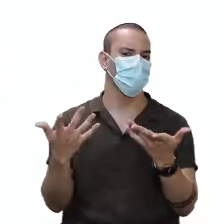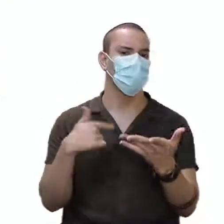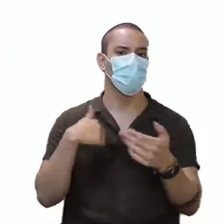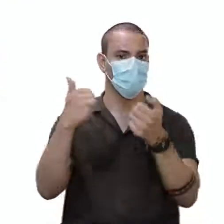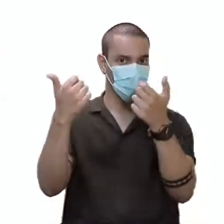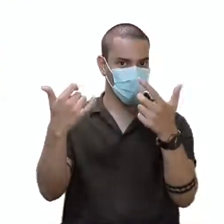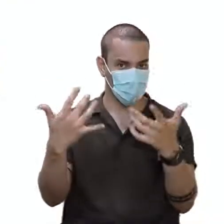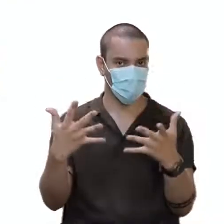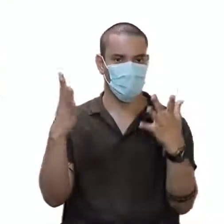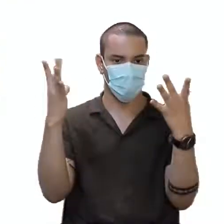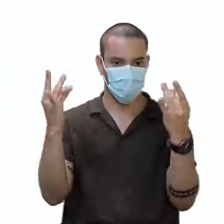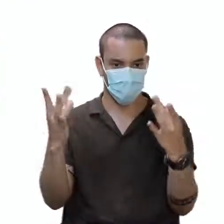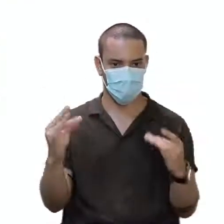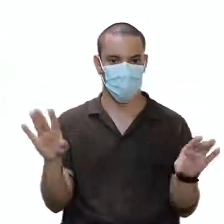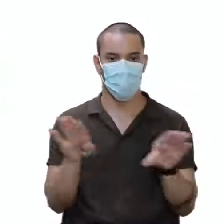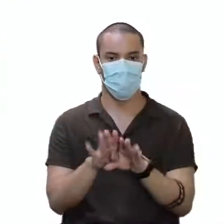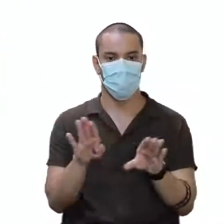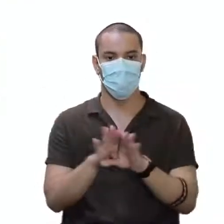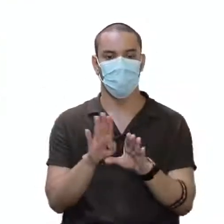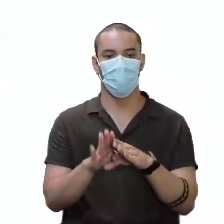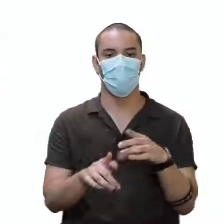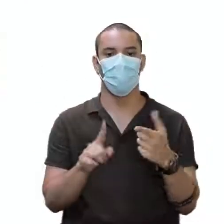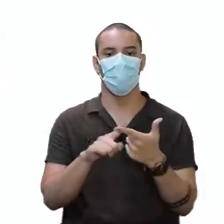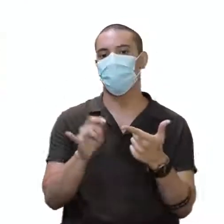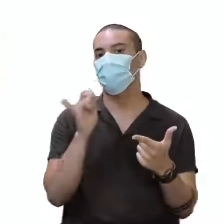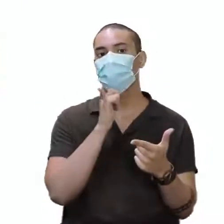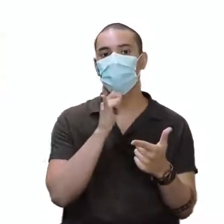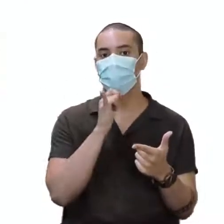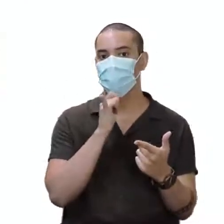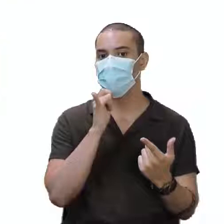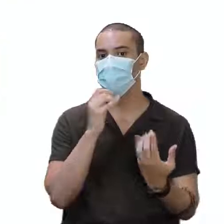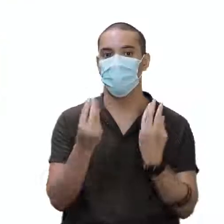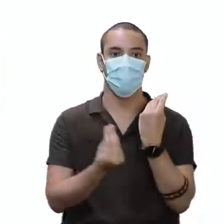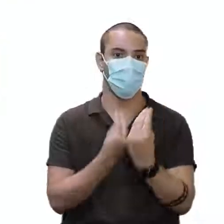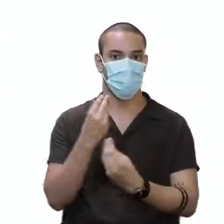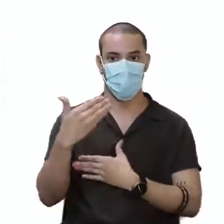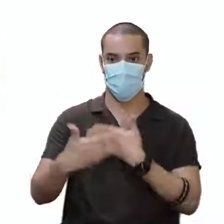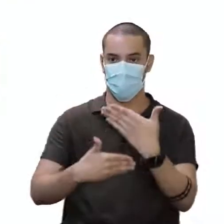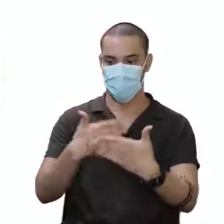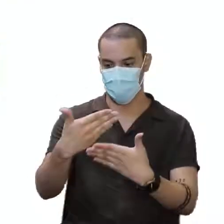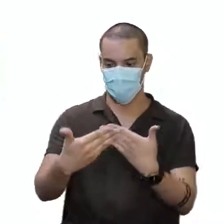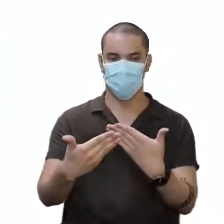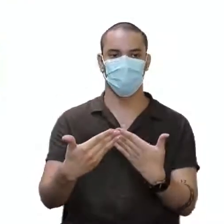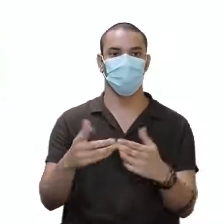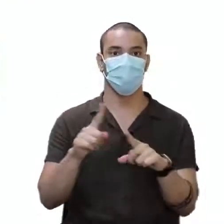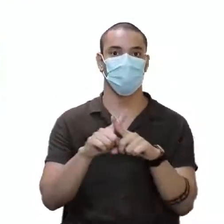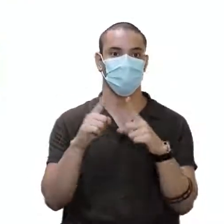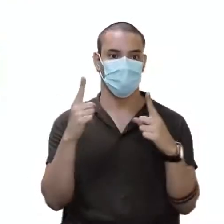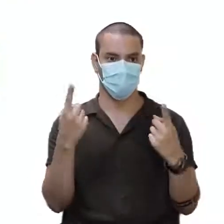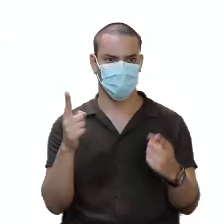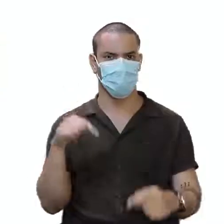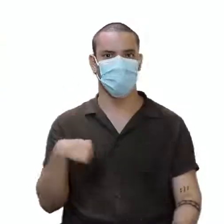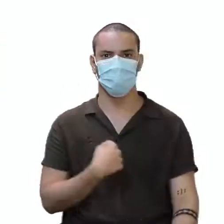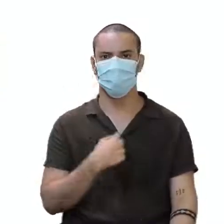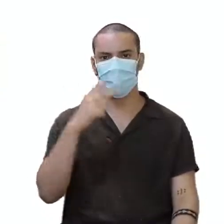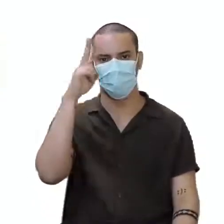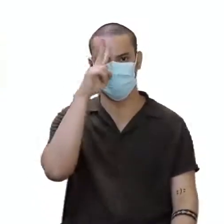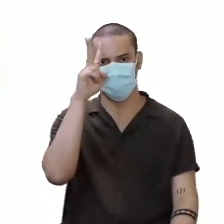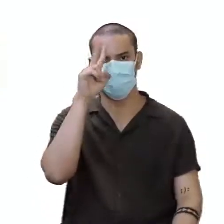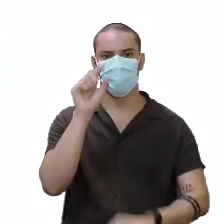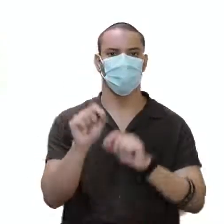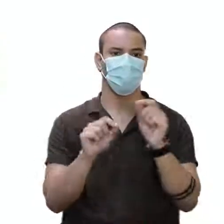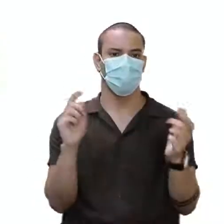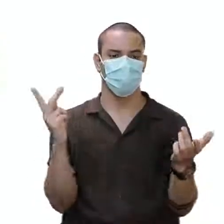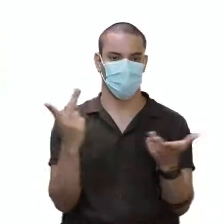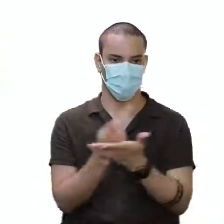o que é essa sucessão ecológica, e nós vamos dar alguns exemplos, tá? Mas a gente lembra uma situação aqui,